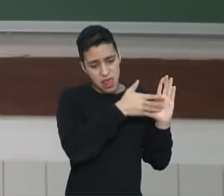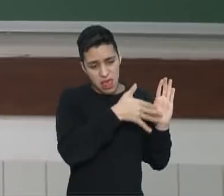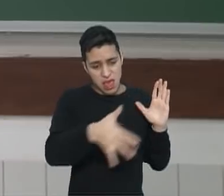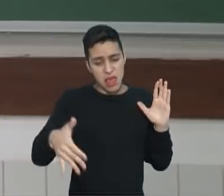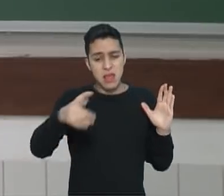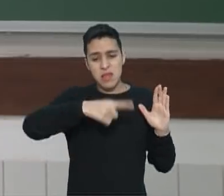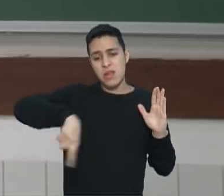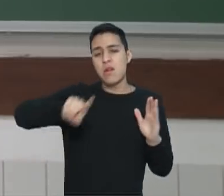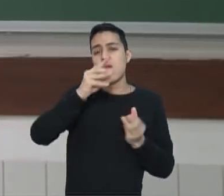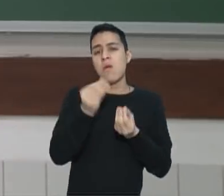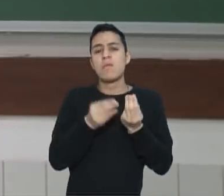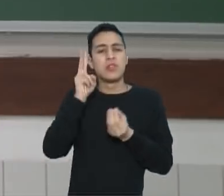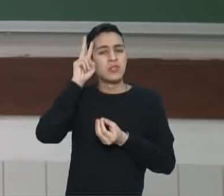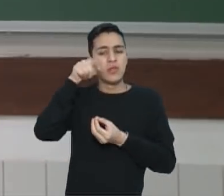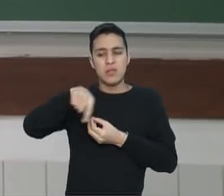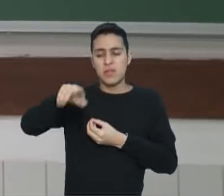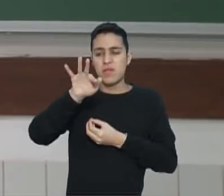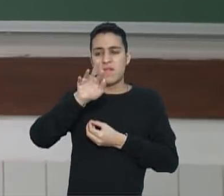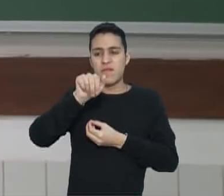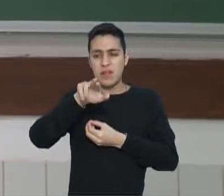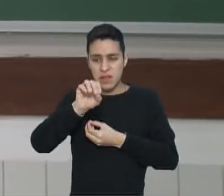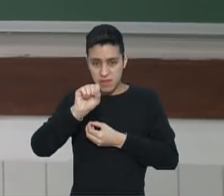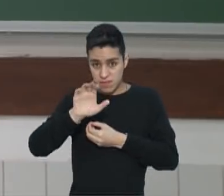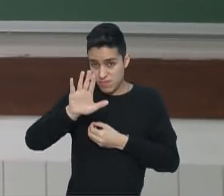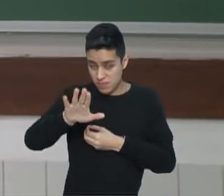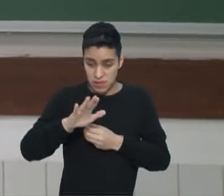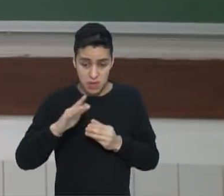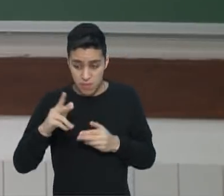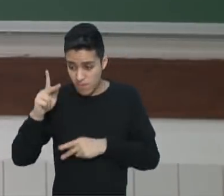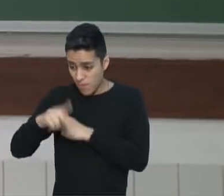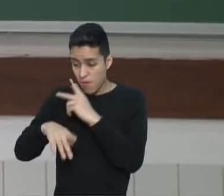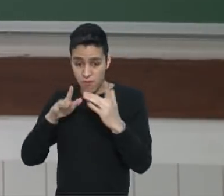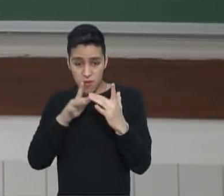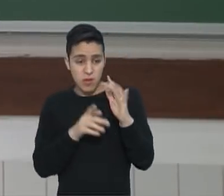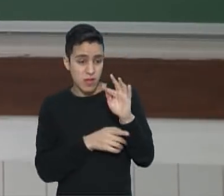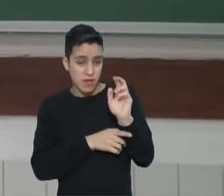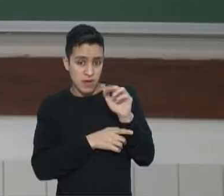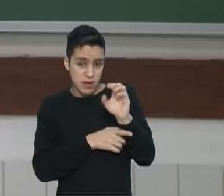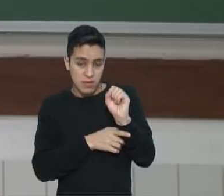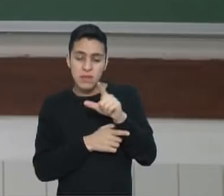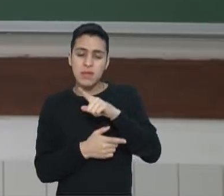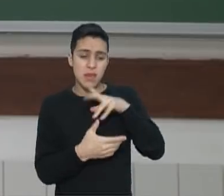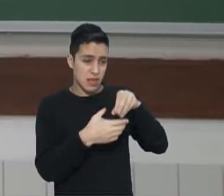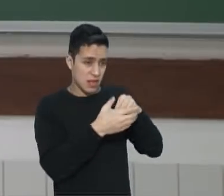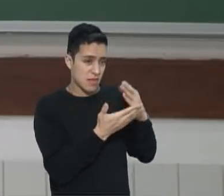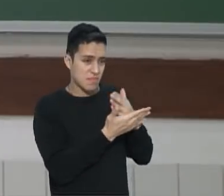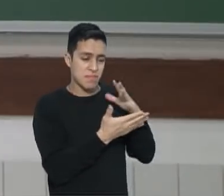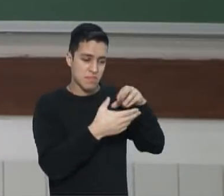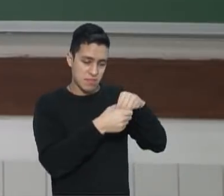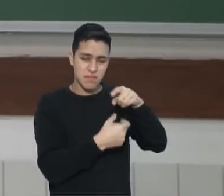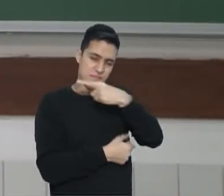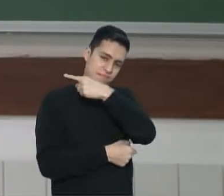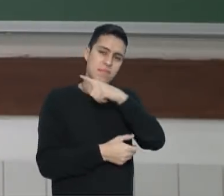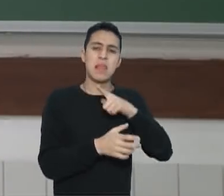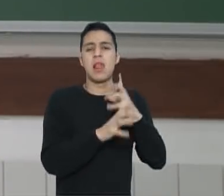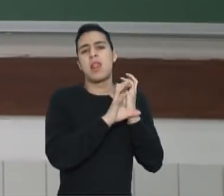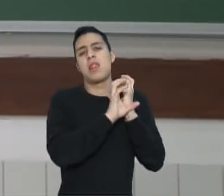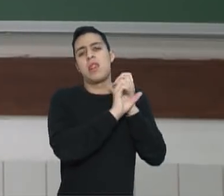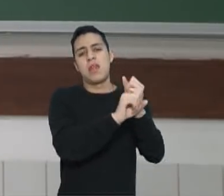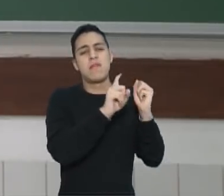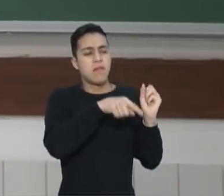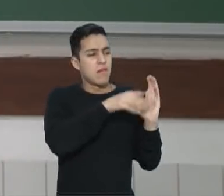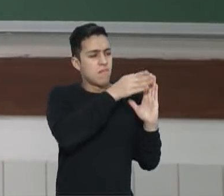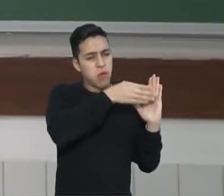história dos francos. Todos os povos que tiveram contato com os francos estão na Monumenta Germânica Histórica, que é uma série